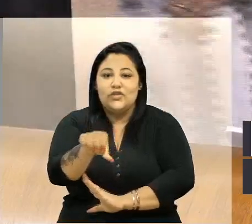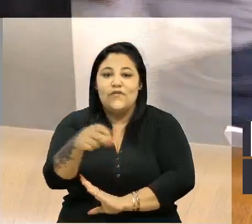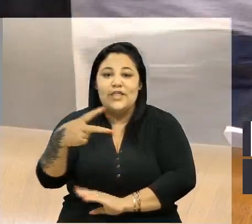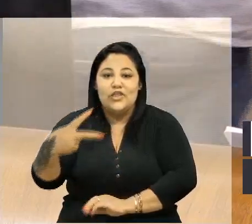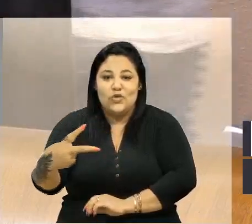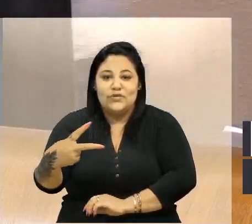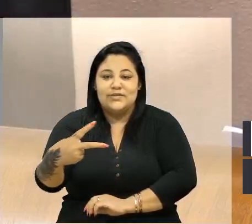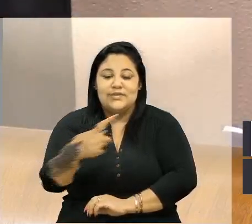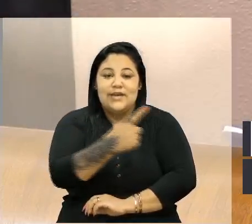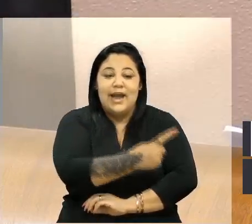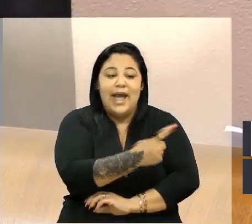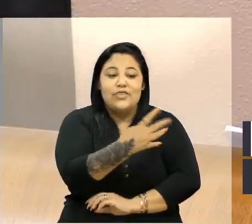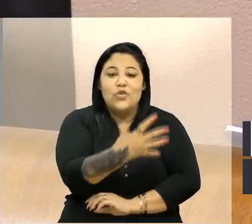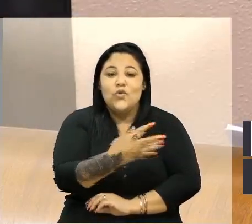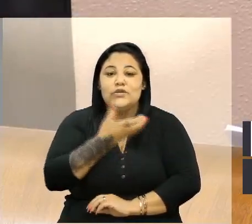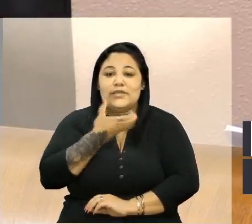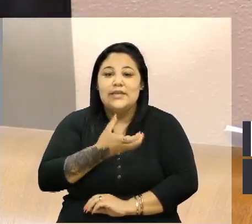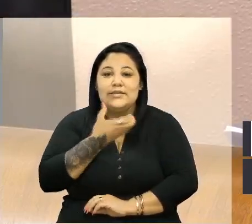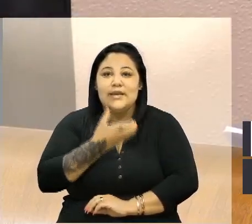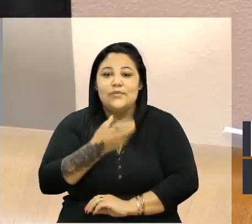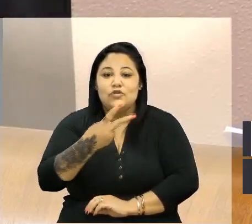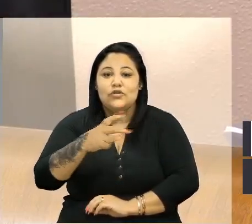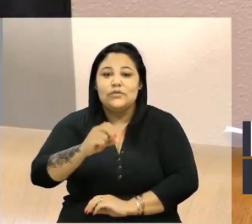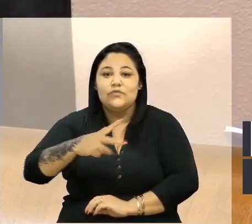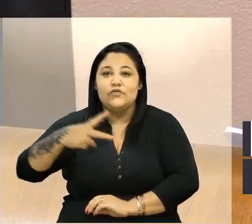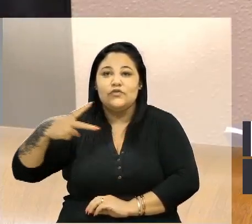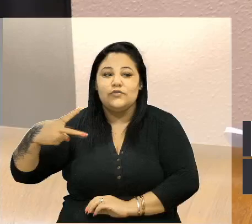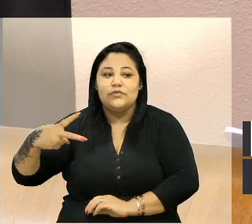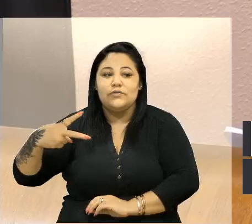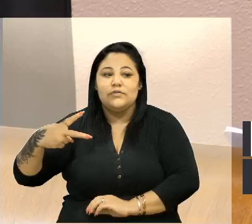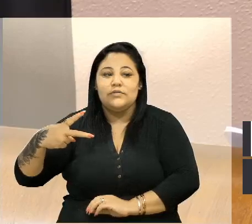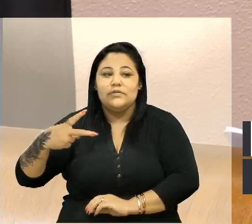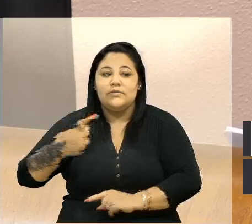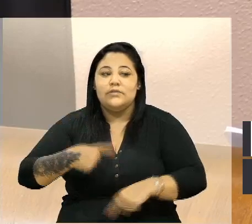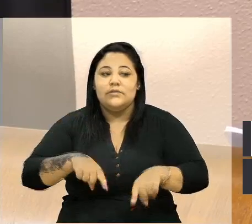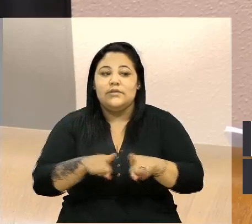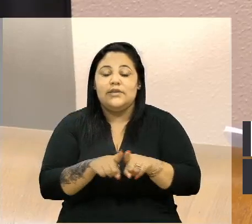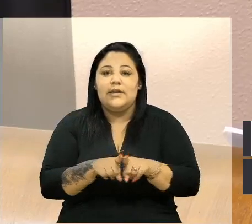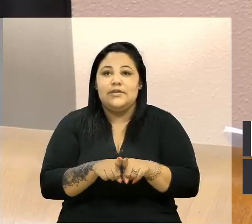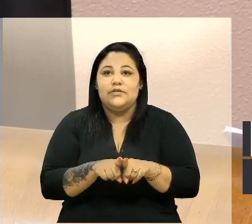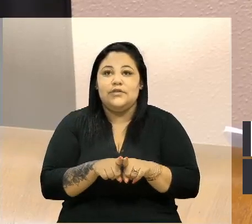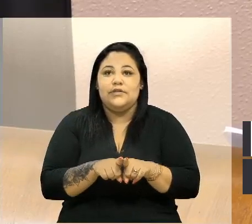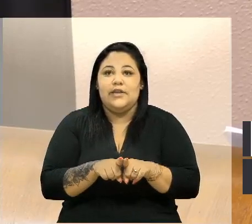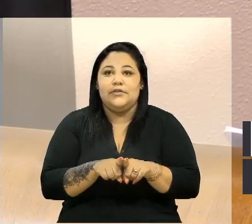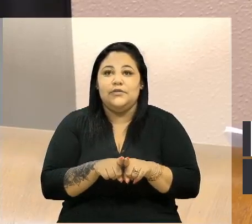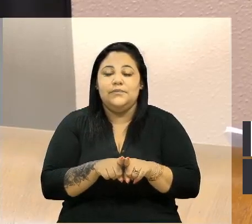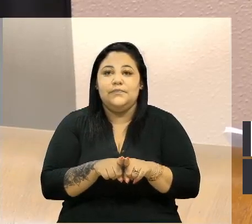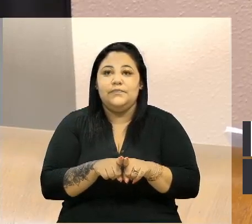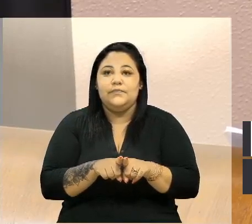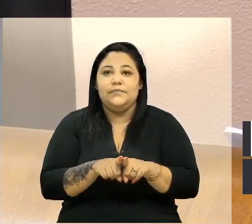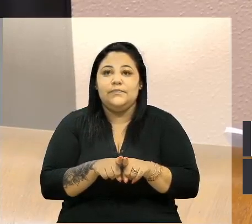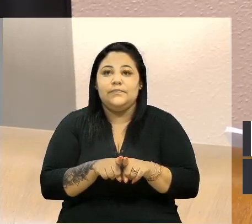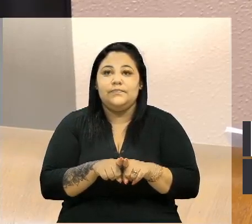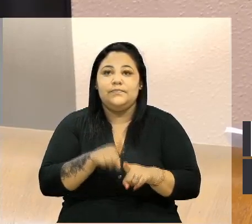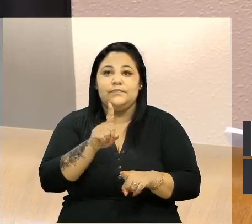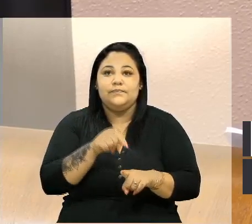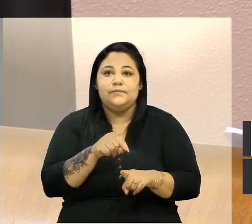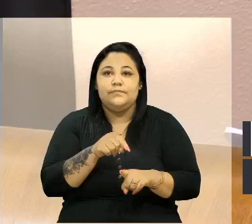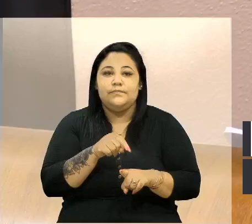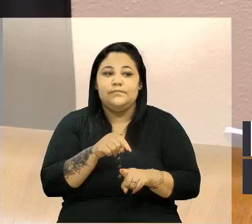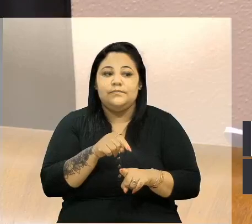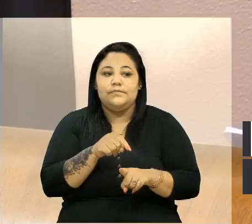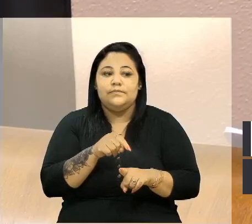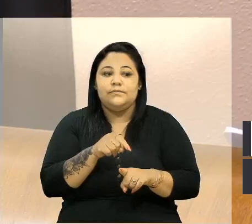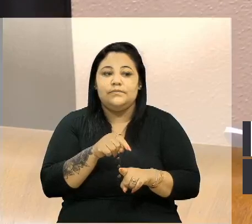8.892, de 14 de dezembro de 2022, que institui normas para a autorização, instalação